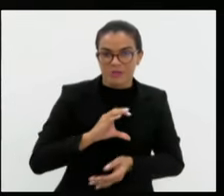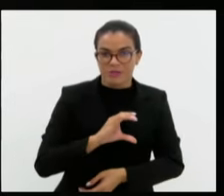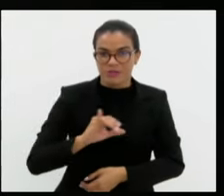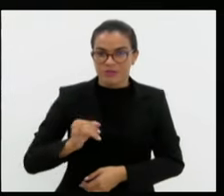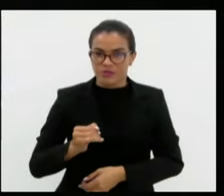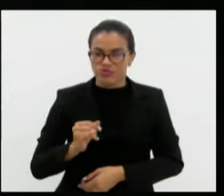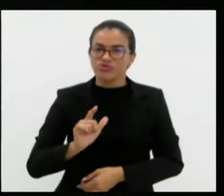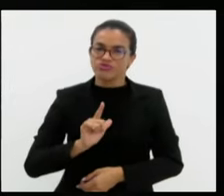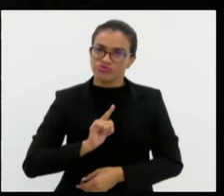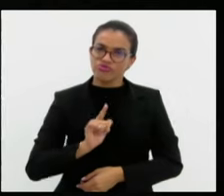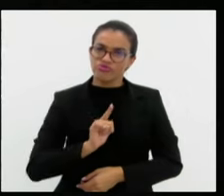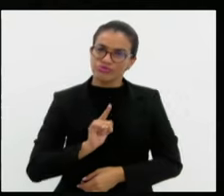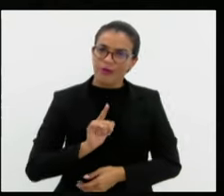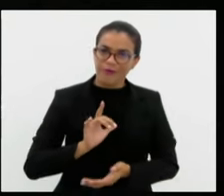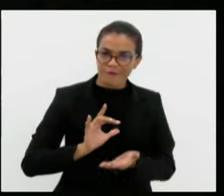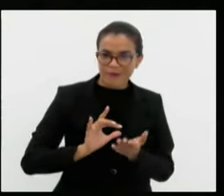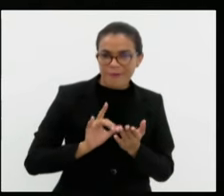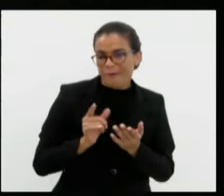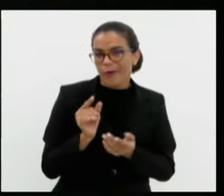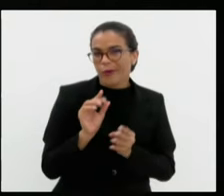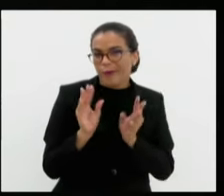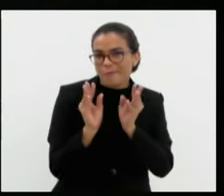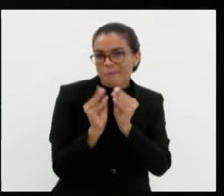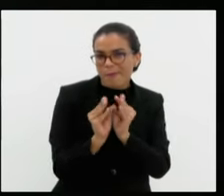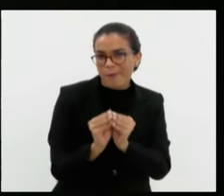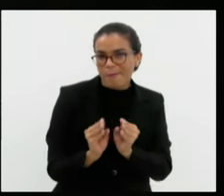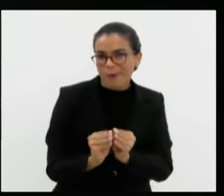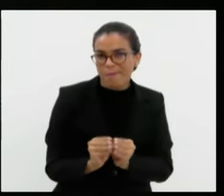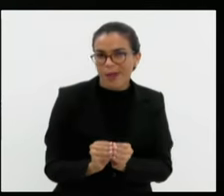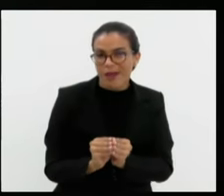ter acesso a uma pequena parte do